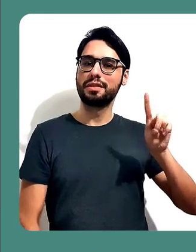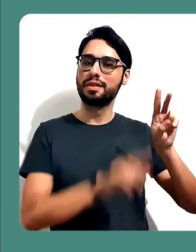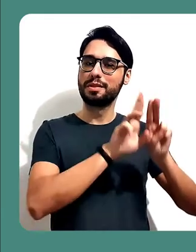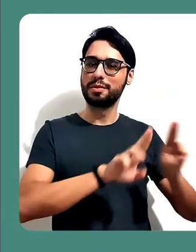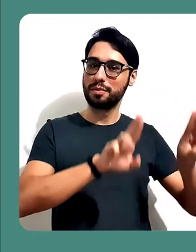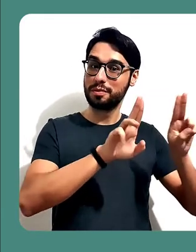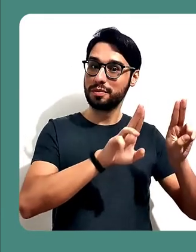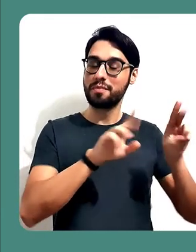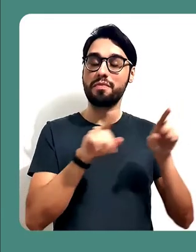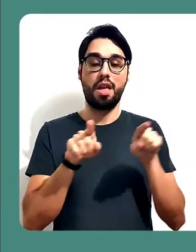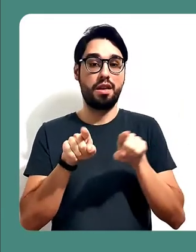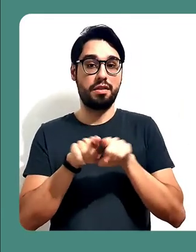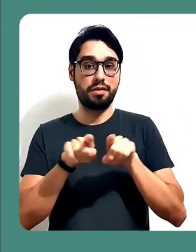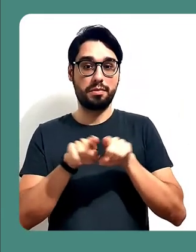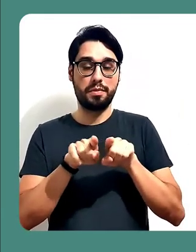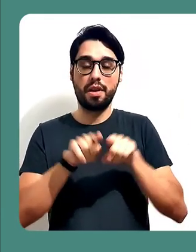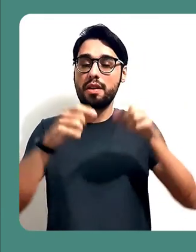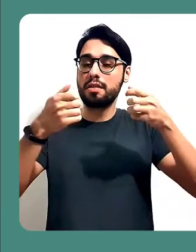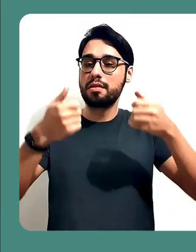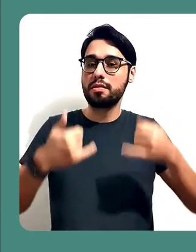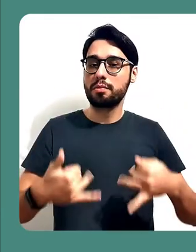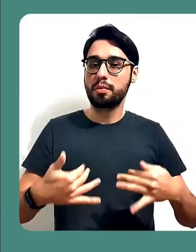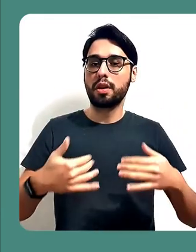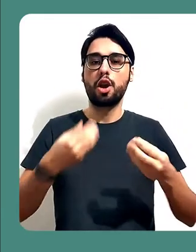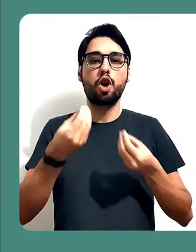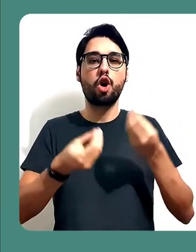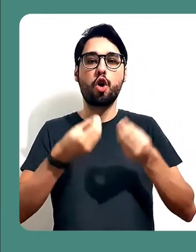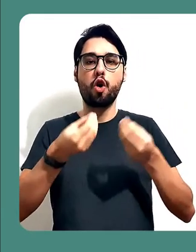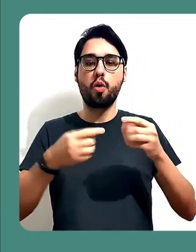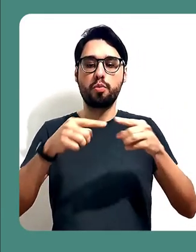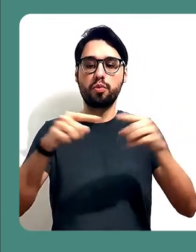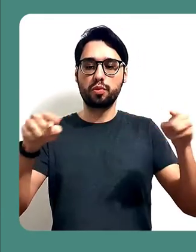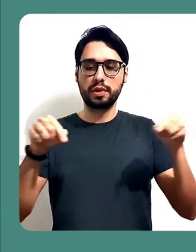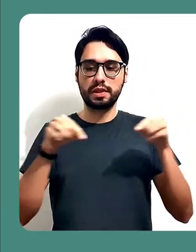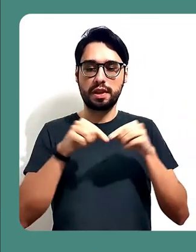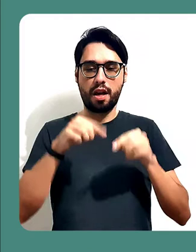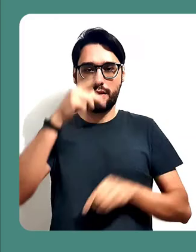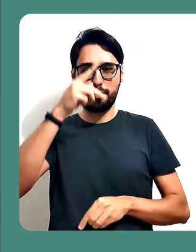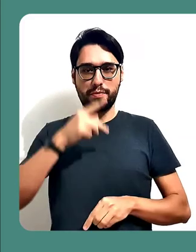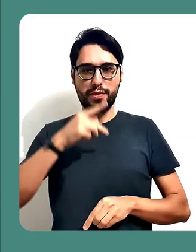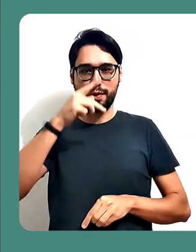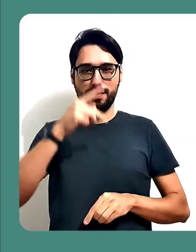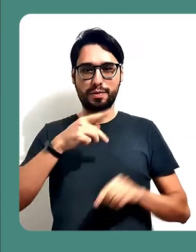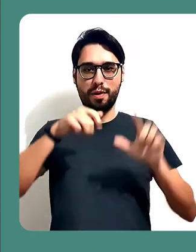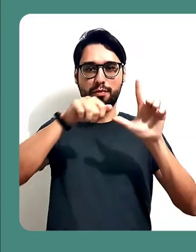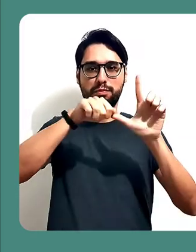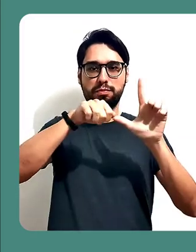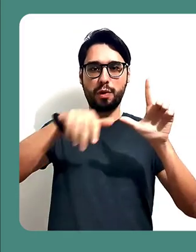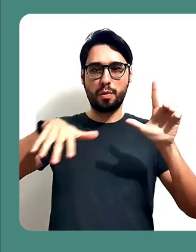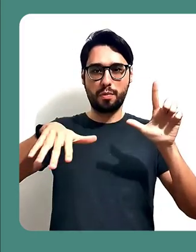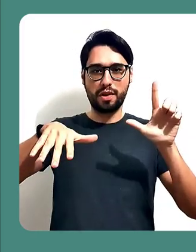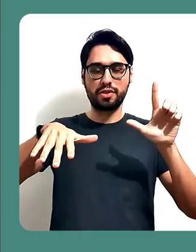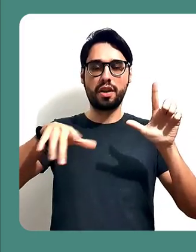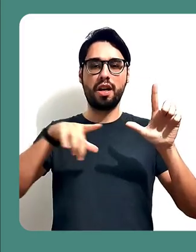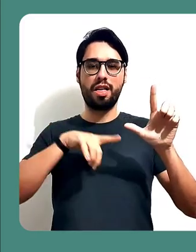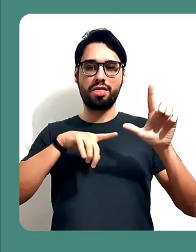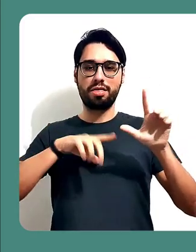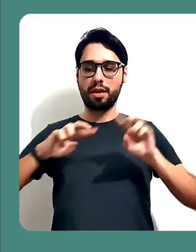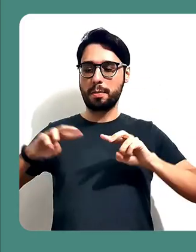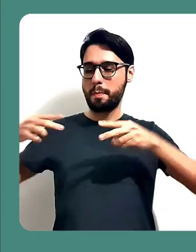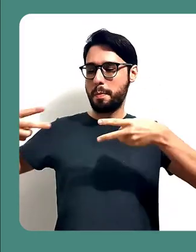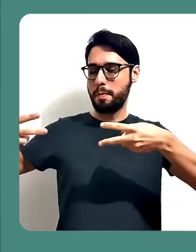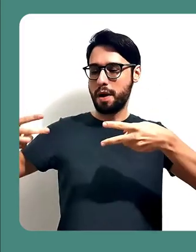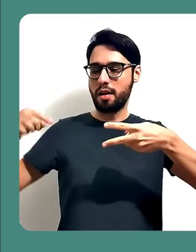utilizando o seu e ios além disso eu também expliquei como você pode compartilhar sua sala